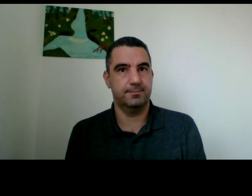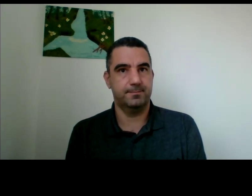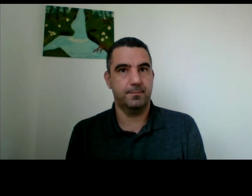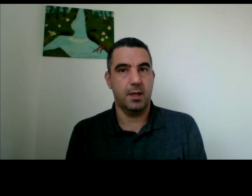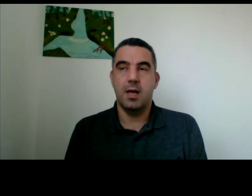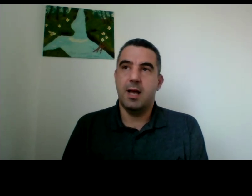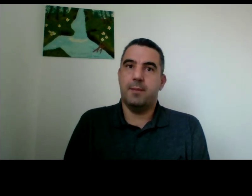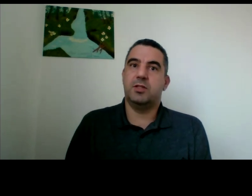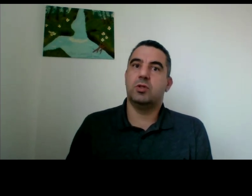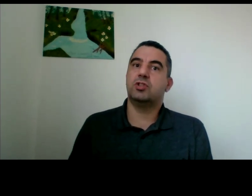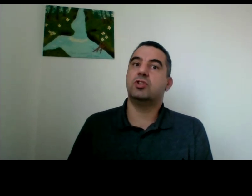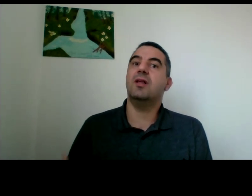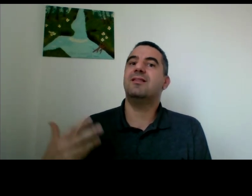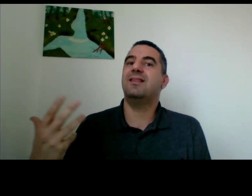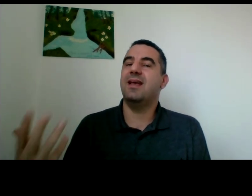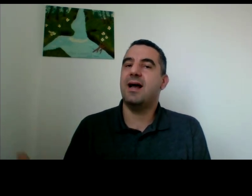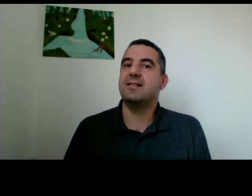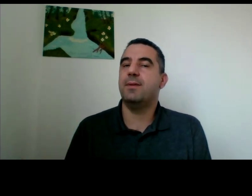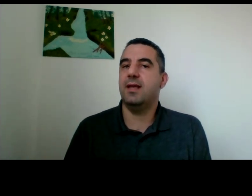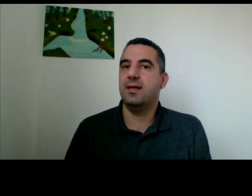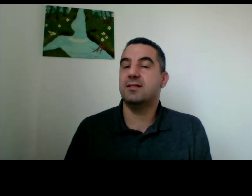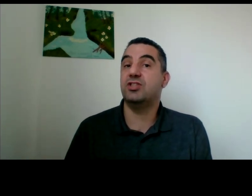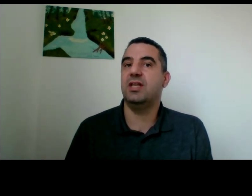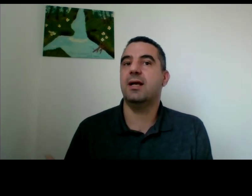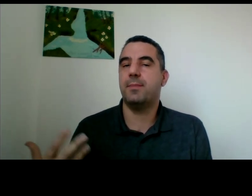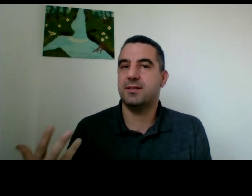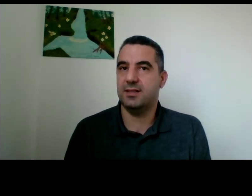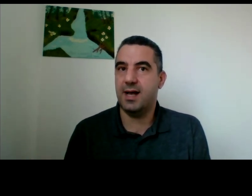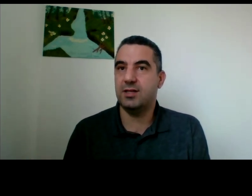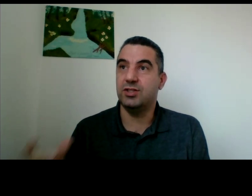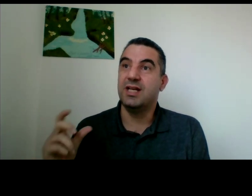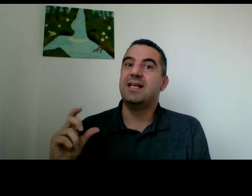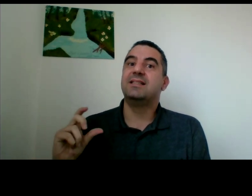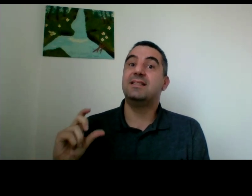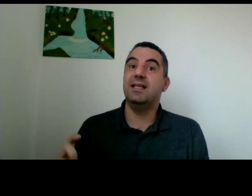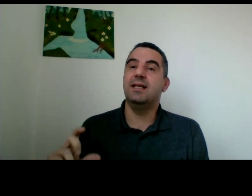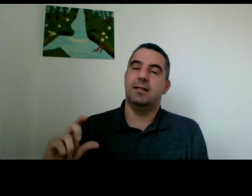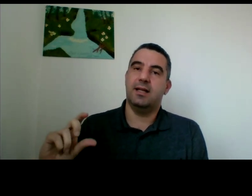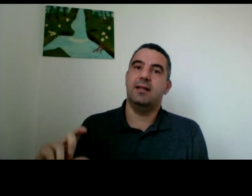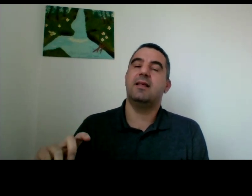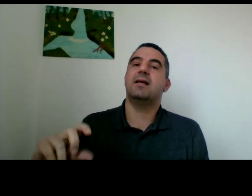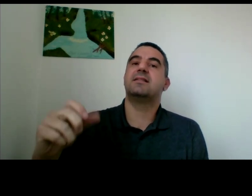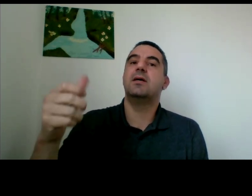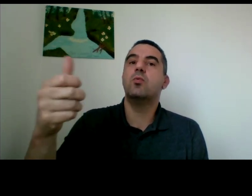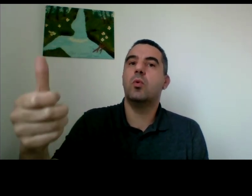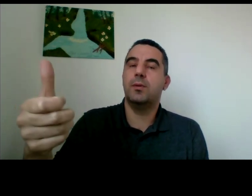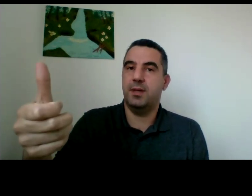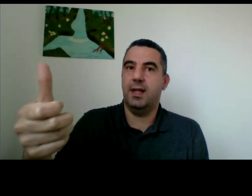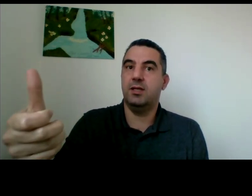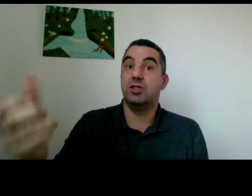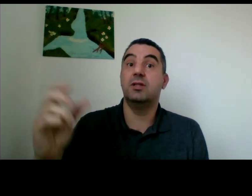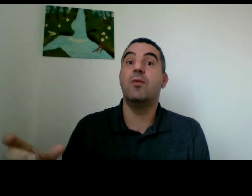impedimento. A pessoa só terá experiências de incapacidade se, na interação